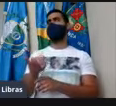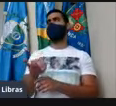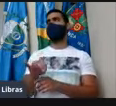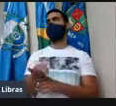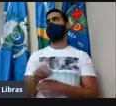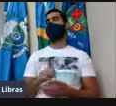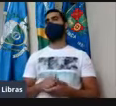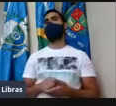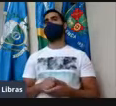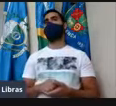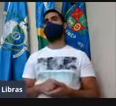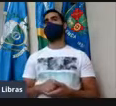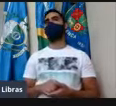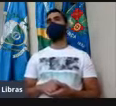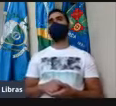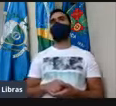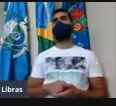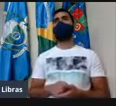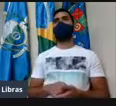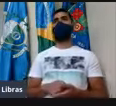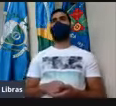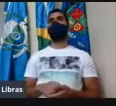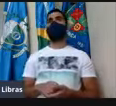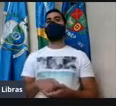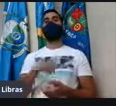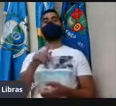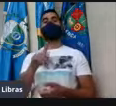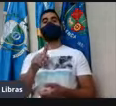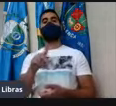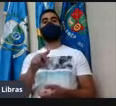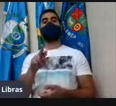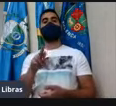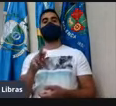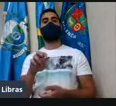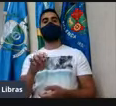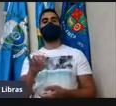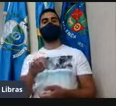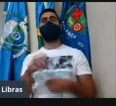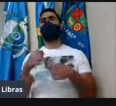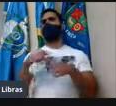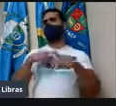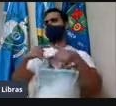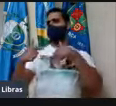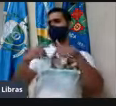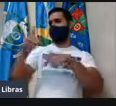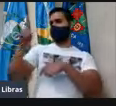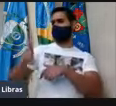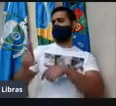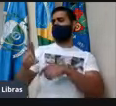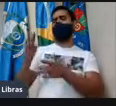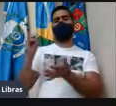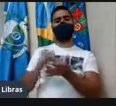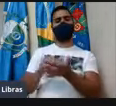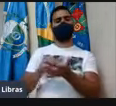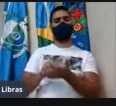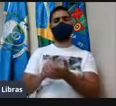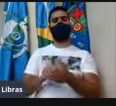órgão auxiliar. E aí o PREV teria que ter brigado para o direito dessas mulheres e não brigou, foi omisso.